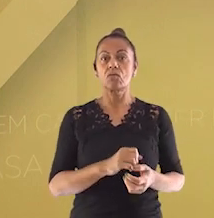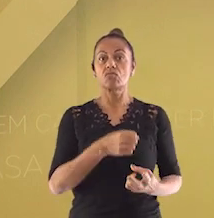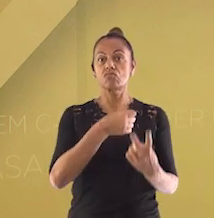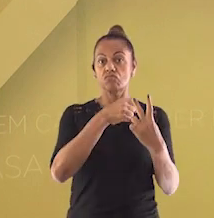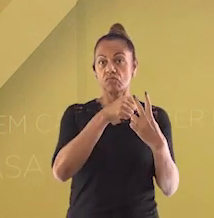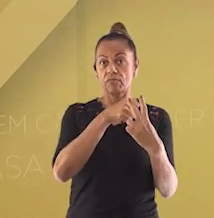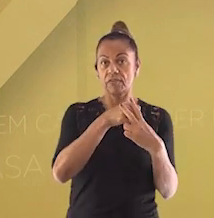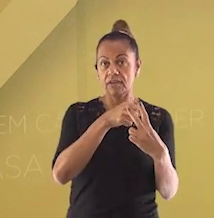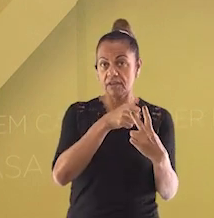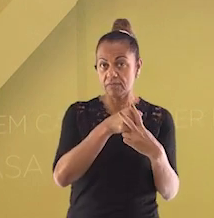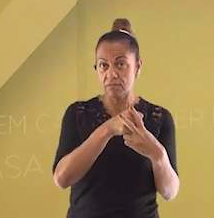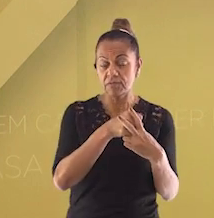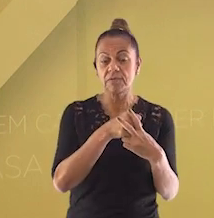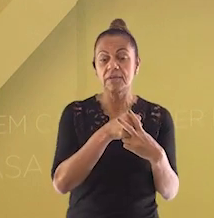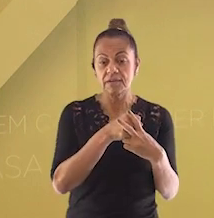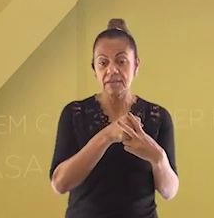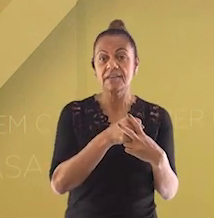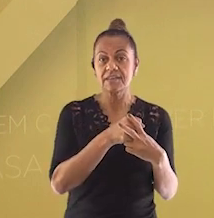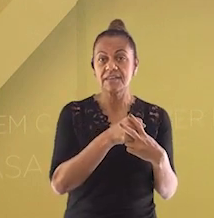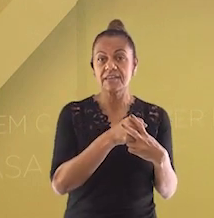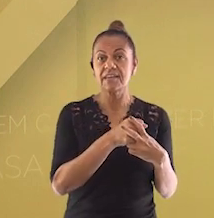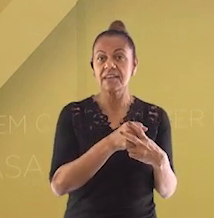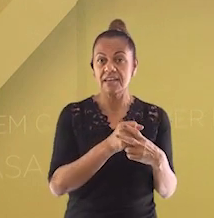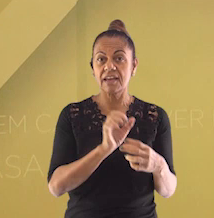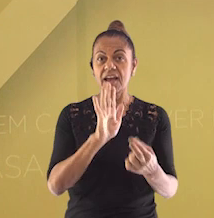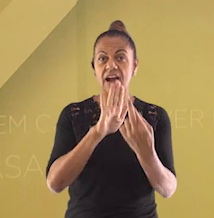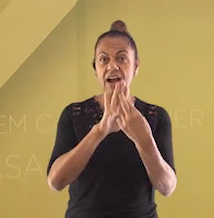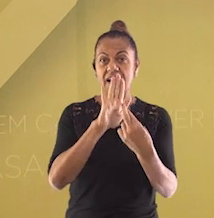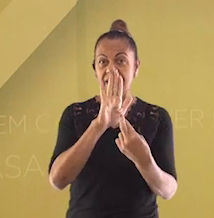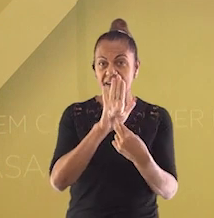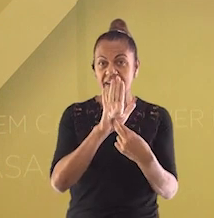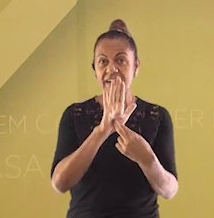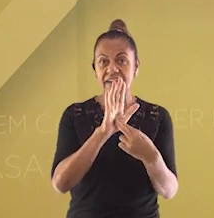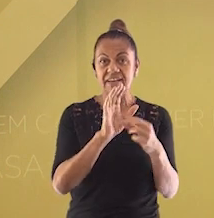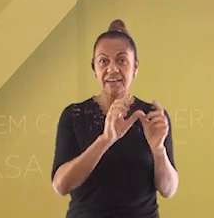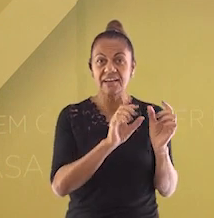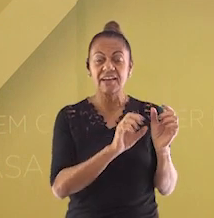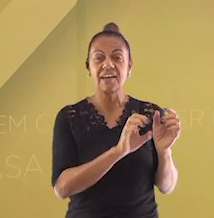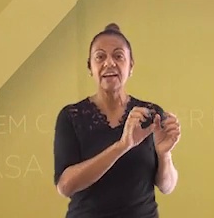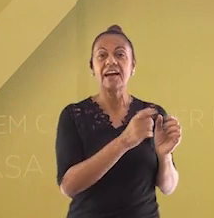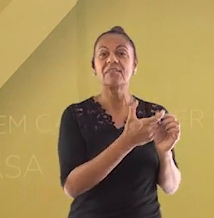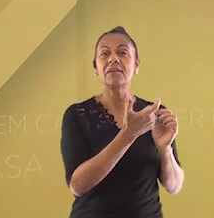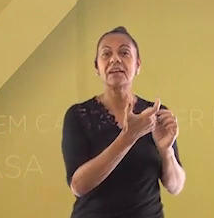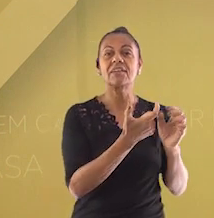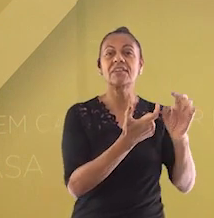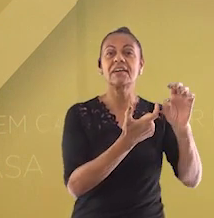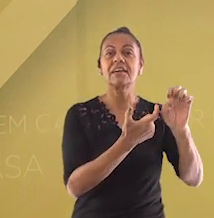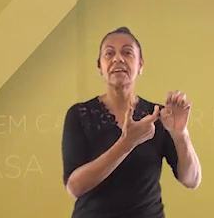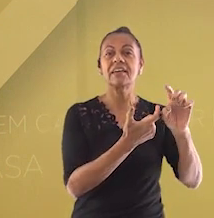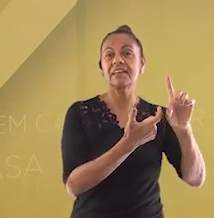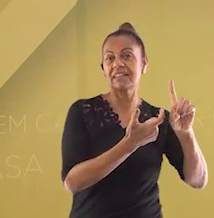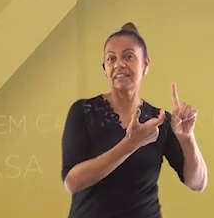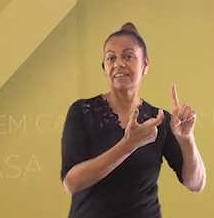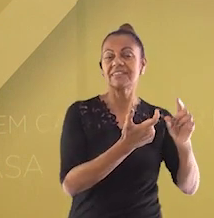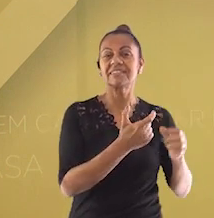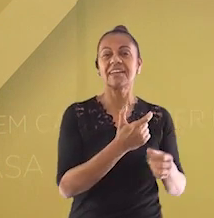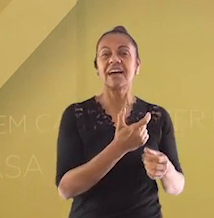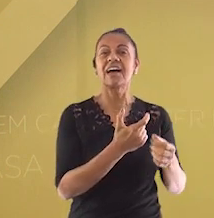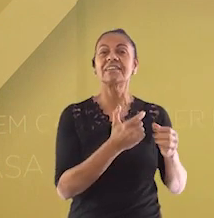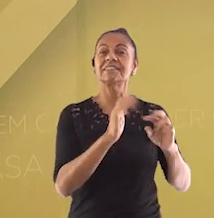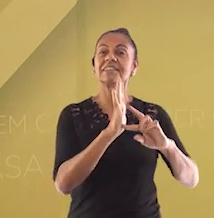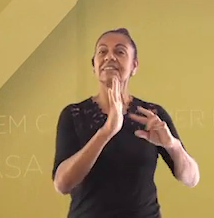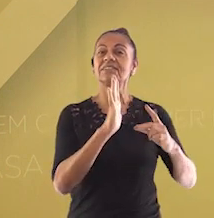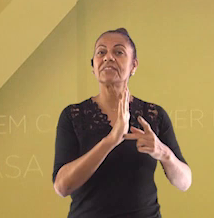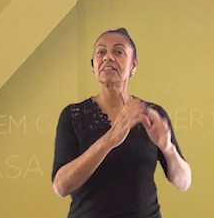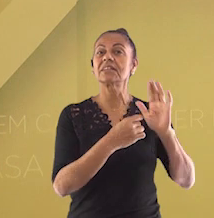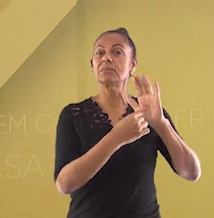diferentes da forma infinitiva ou seja Pegue um verbo regular no infinitivo que é a forma padrão do verbo